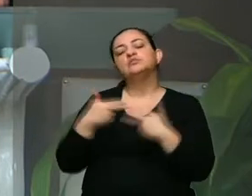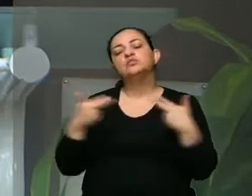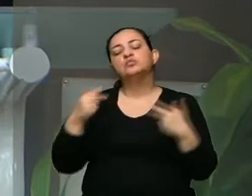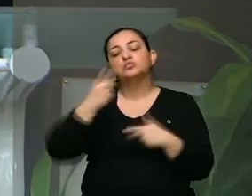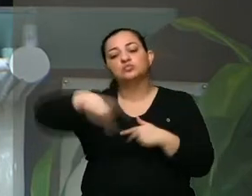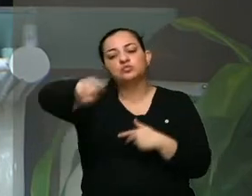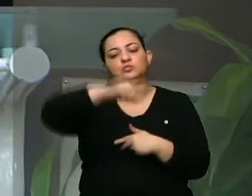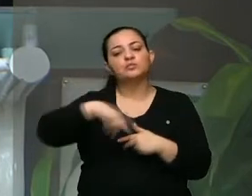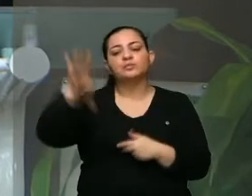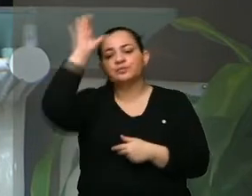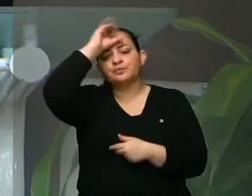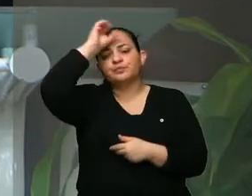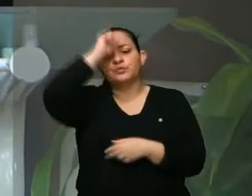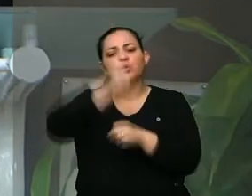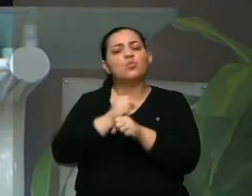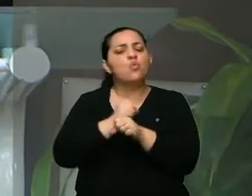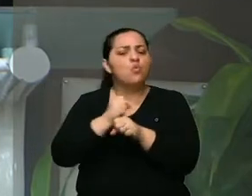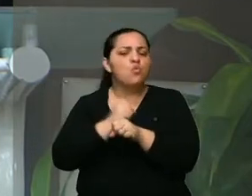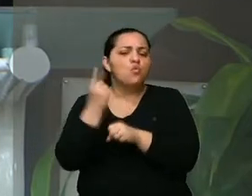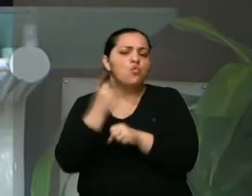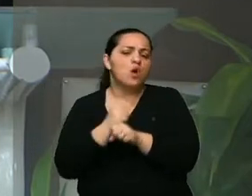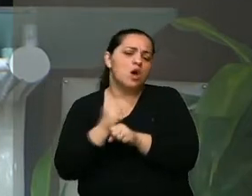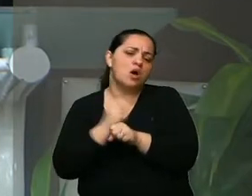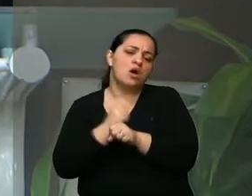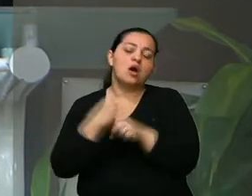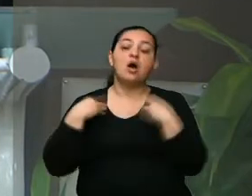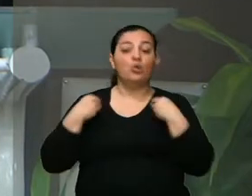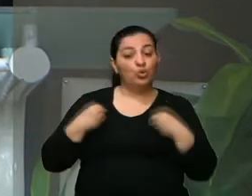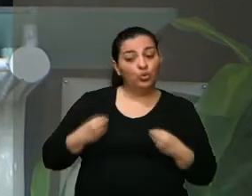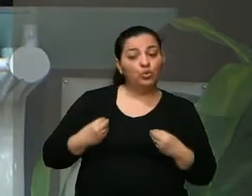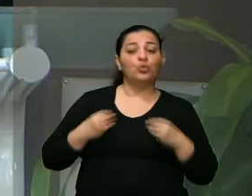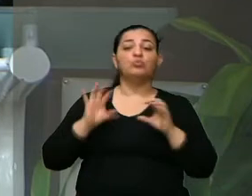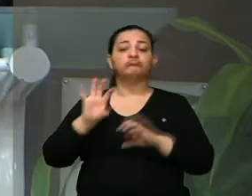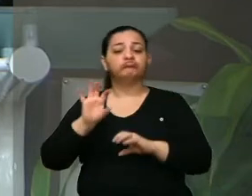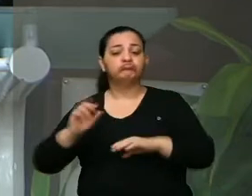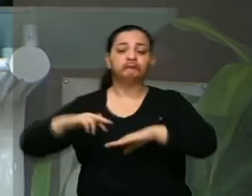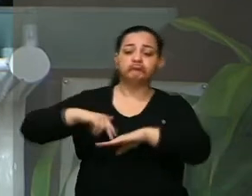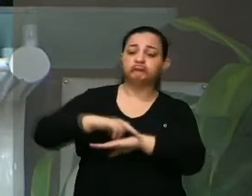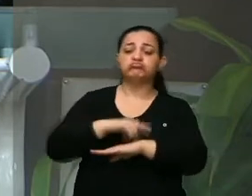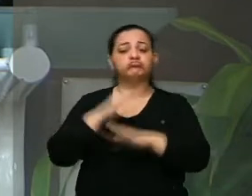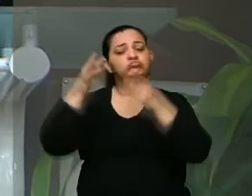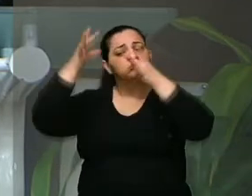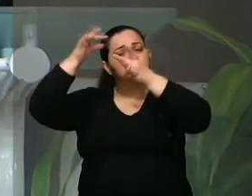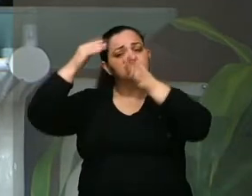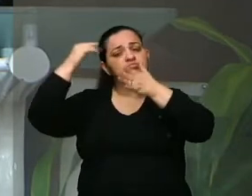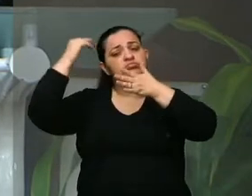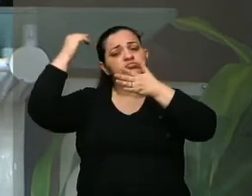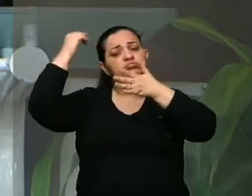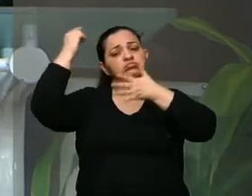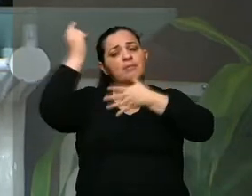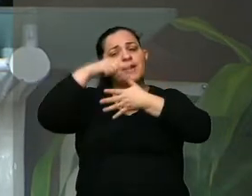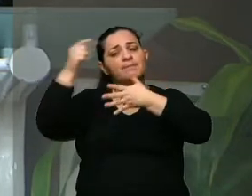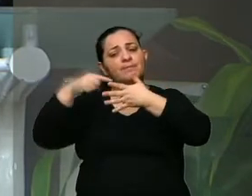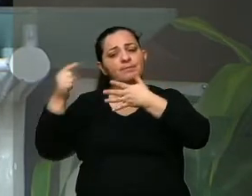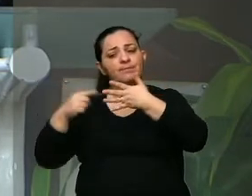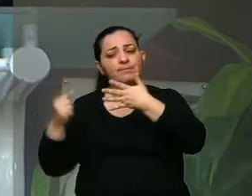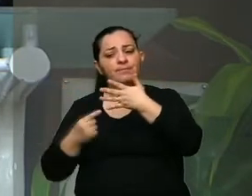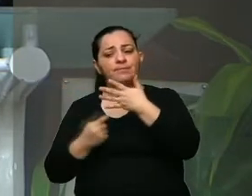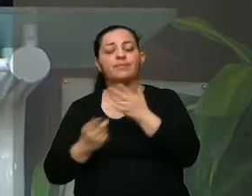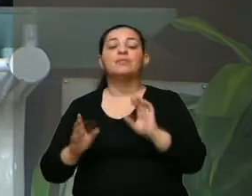aprenderam aqui o ano todo é a as roupas o jeito taltal mais vamos abrir uma exceção